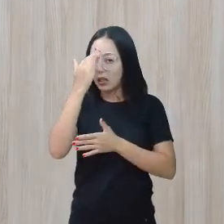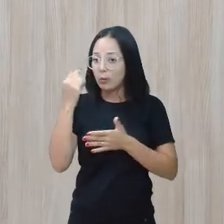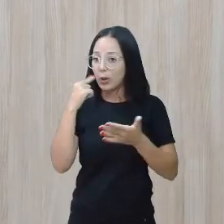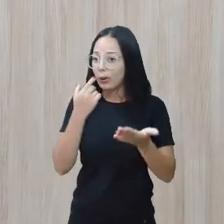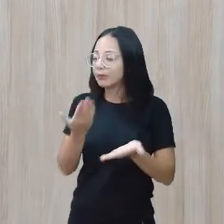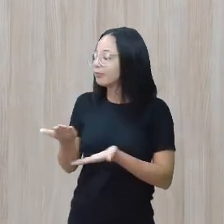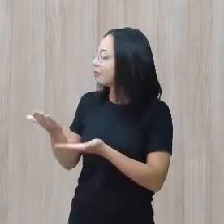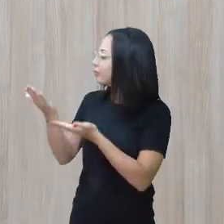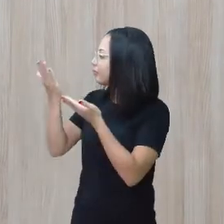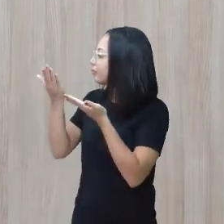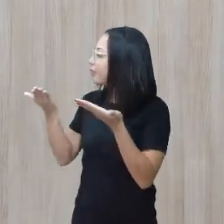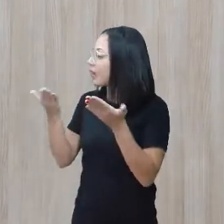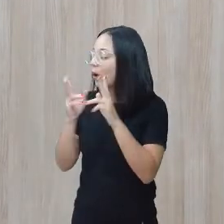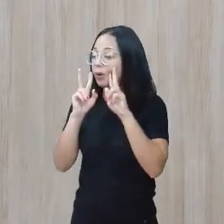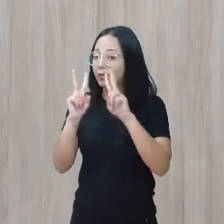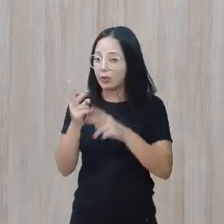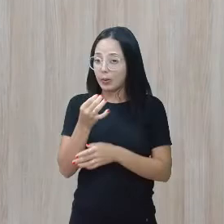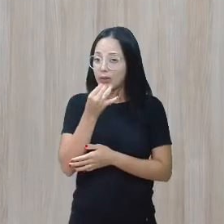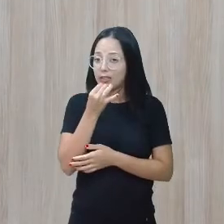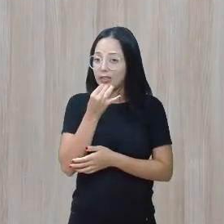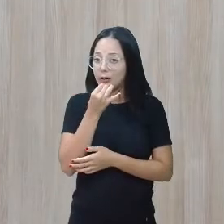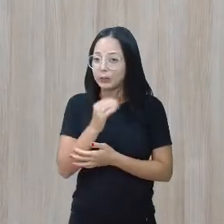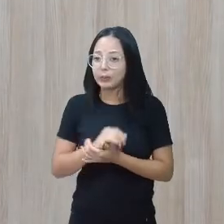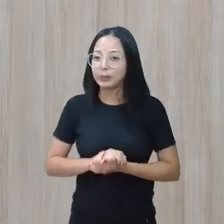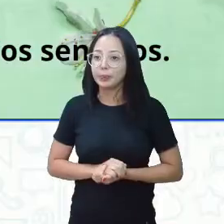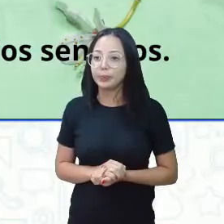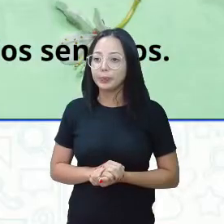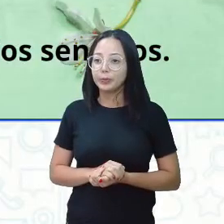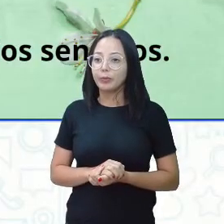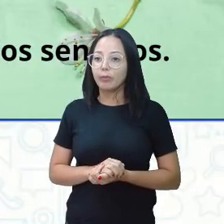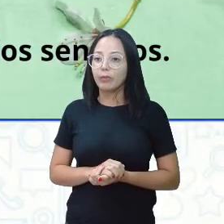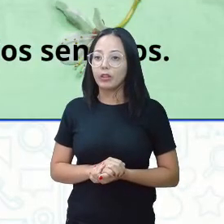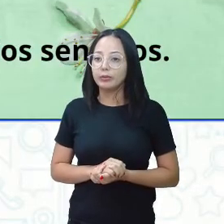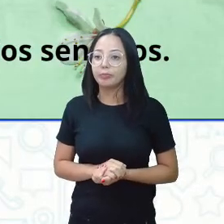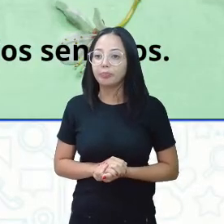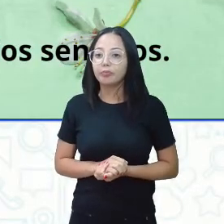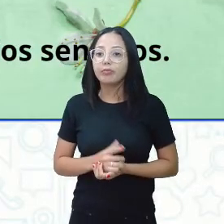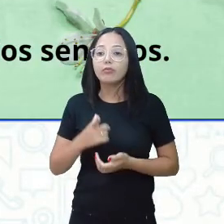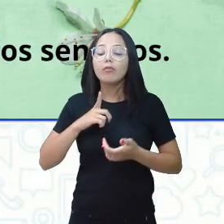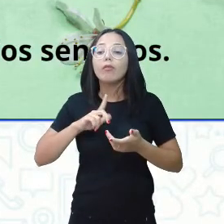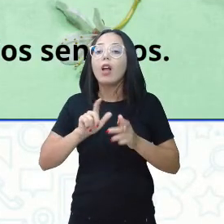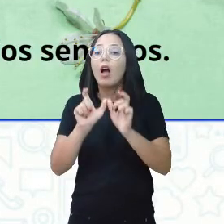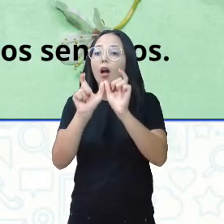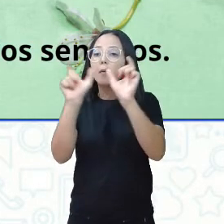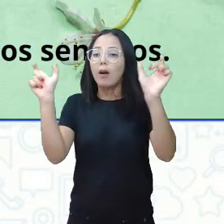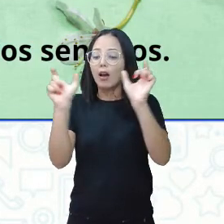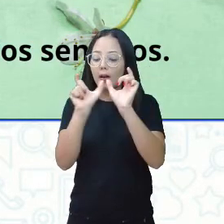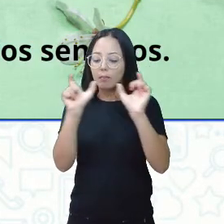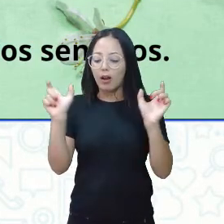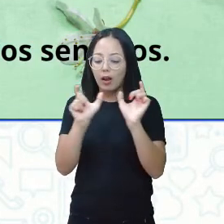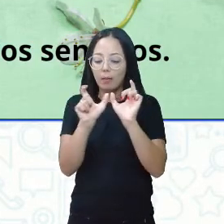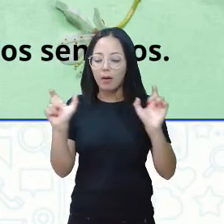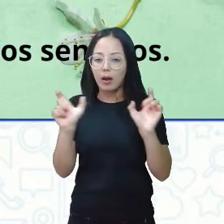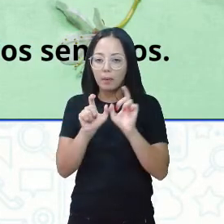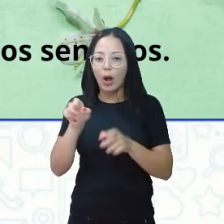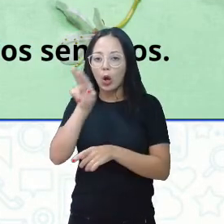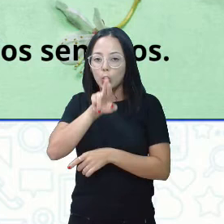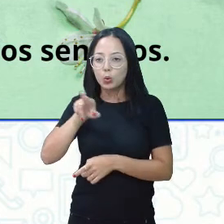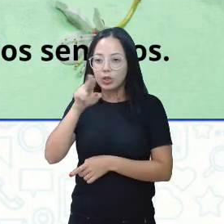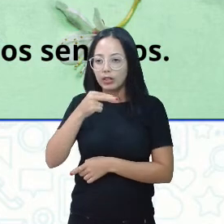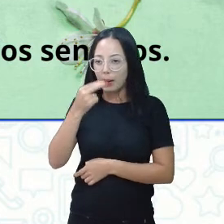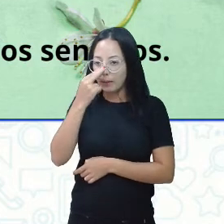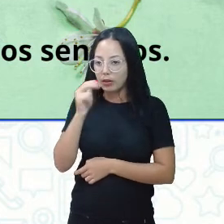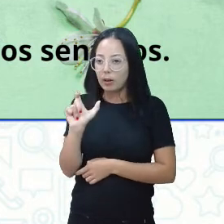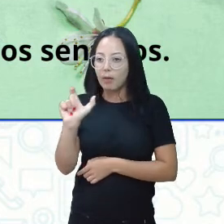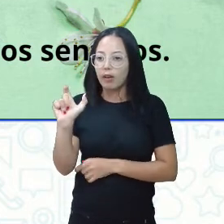exemplo desse tipo de acontecimento? Eu tenho aqui várias frases utilizando a mesma